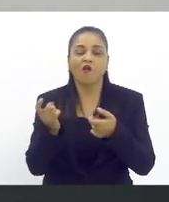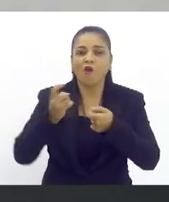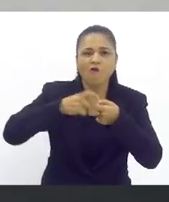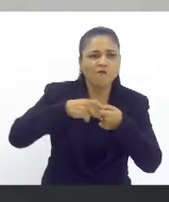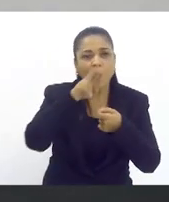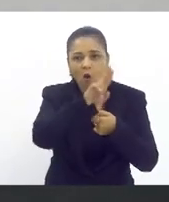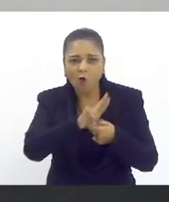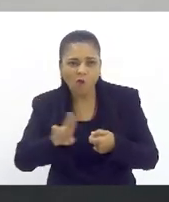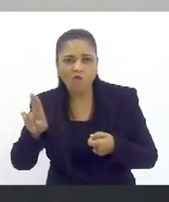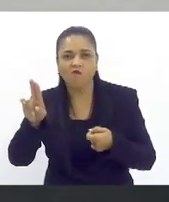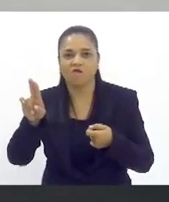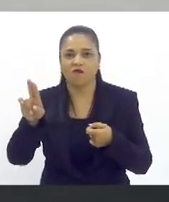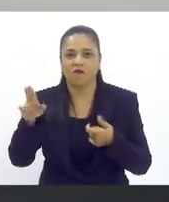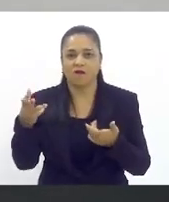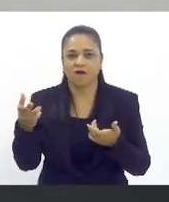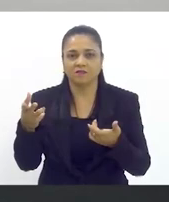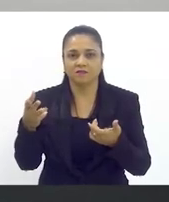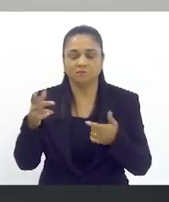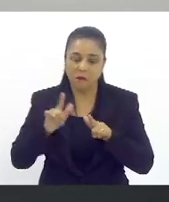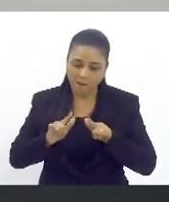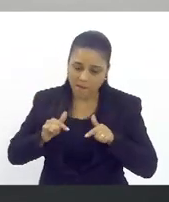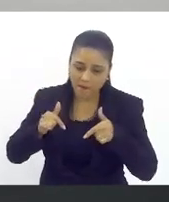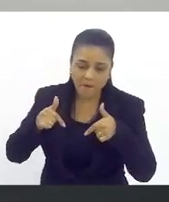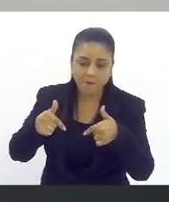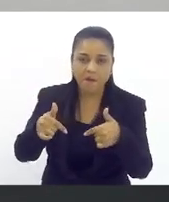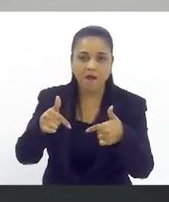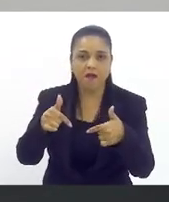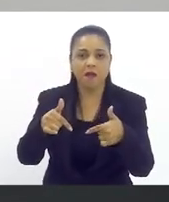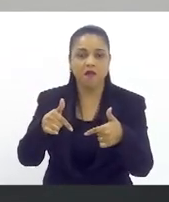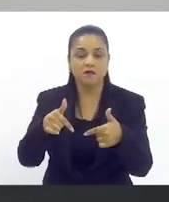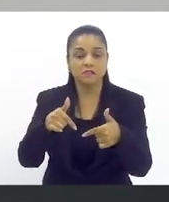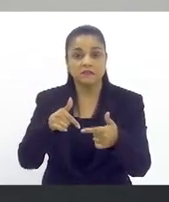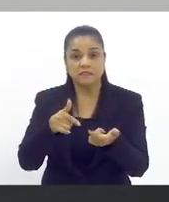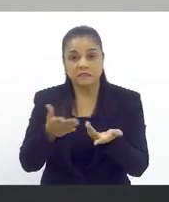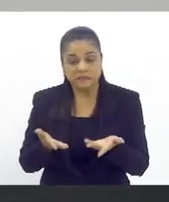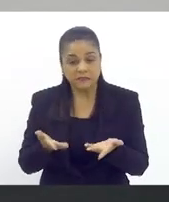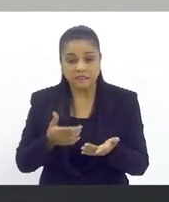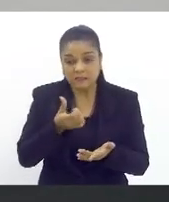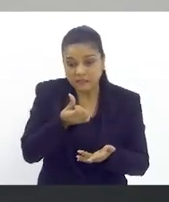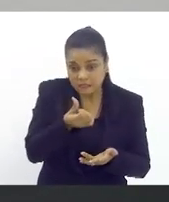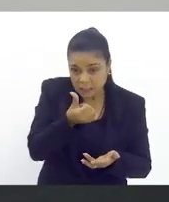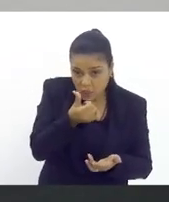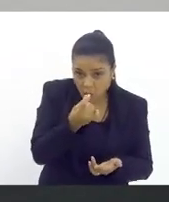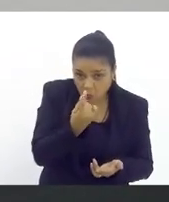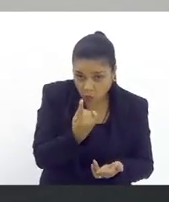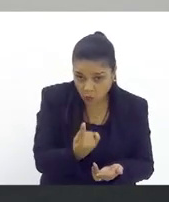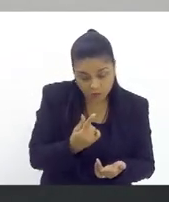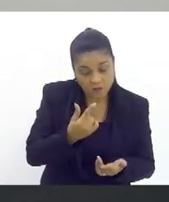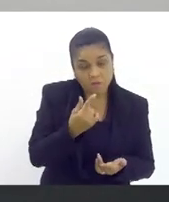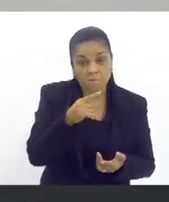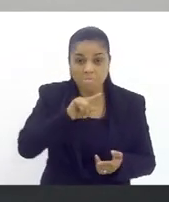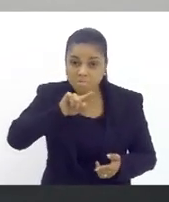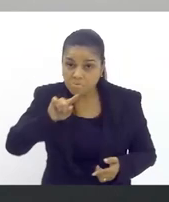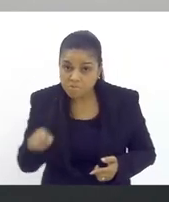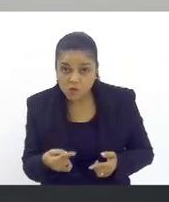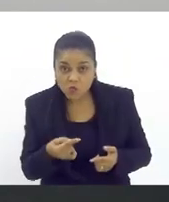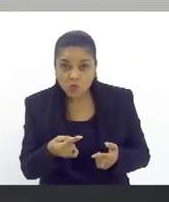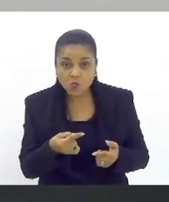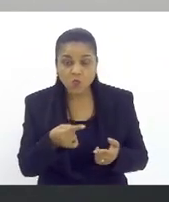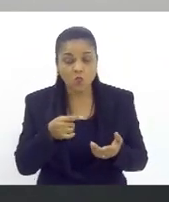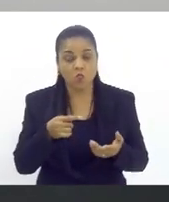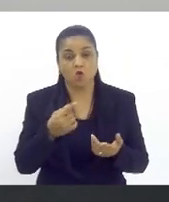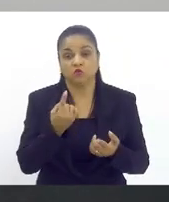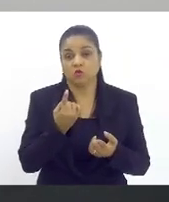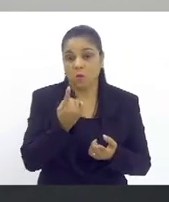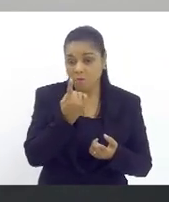para agilizar porque nesse ritmo se de 61 mil só mil a 1.500 foram homologados a gente põe